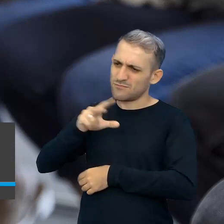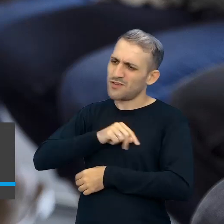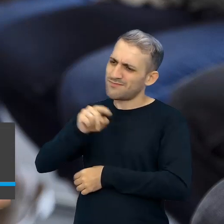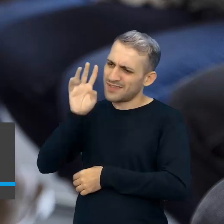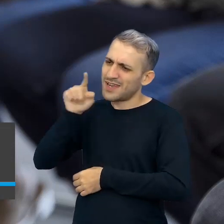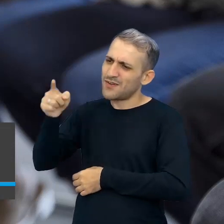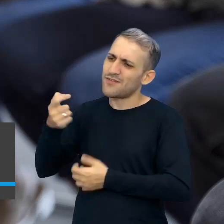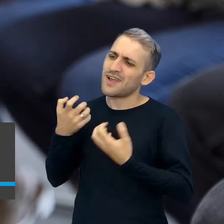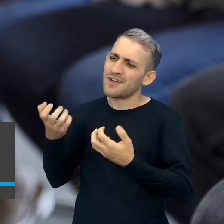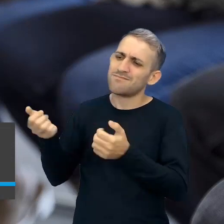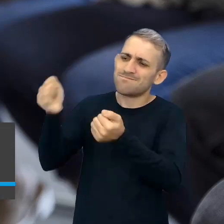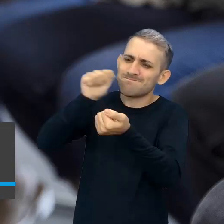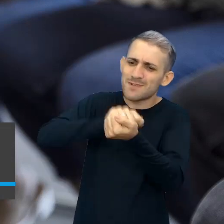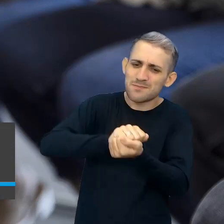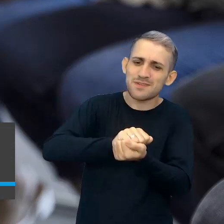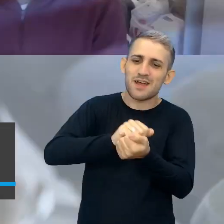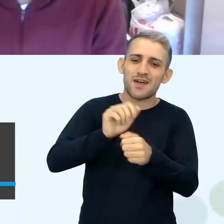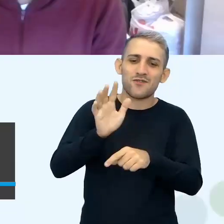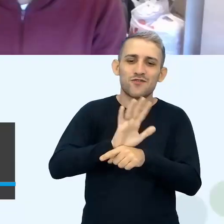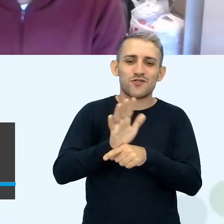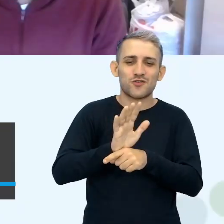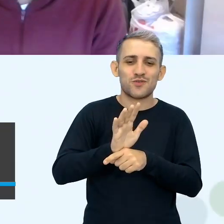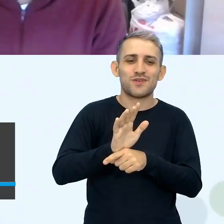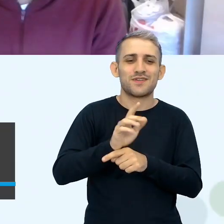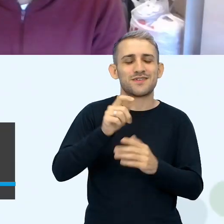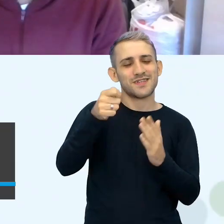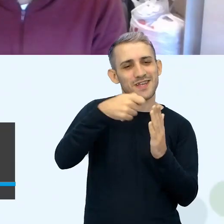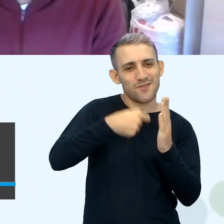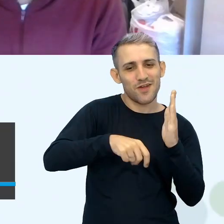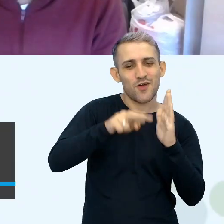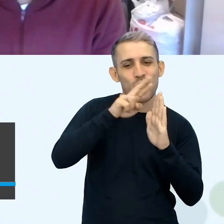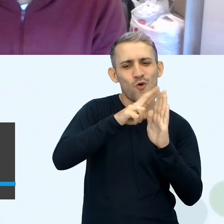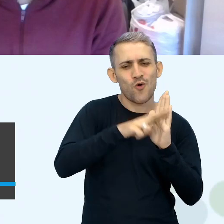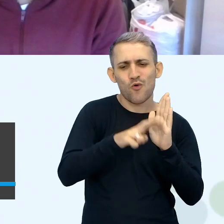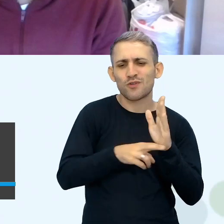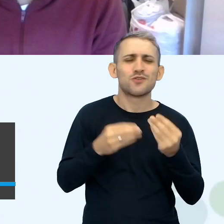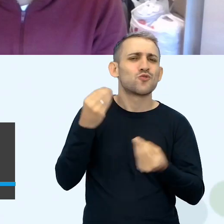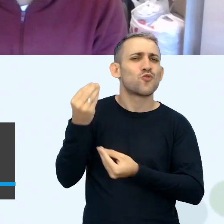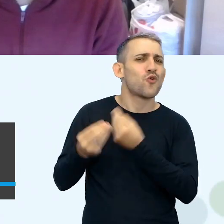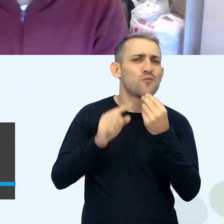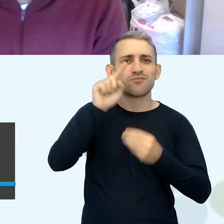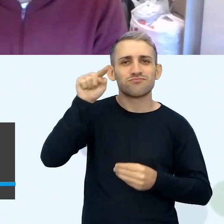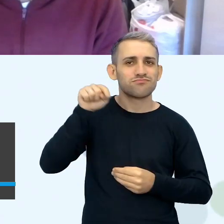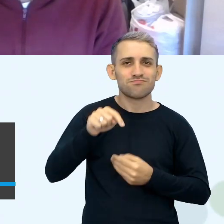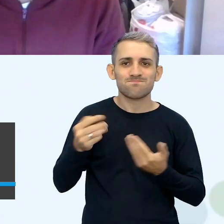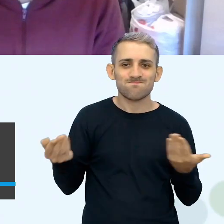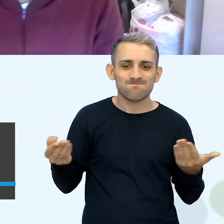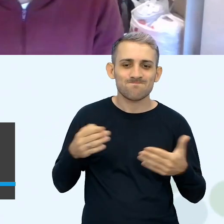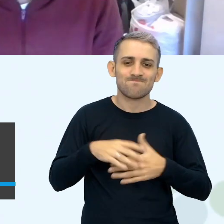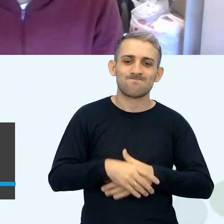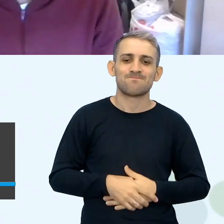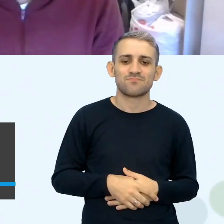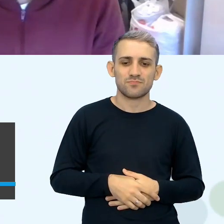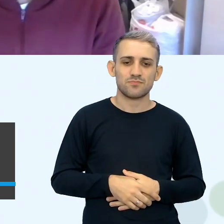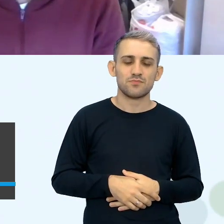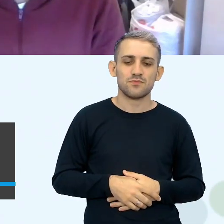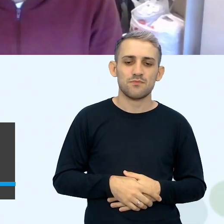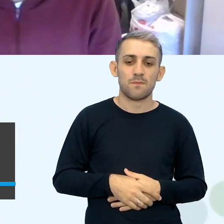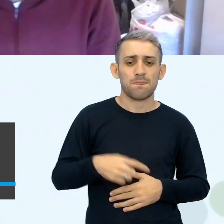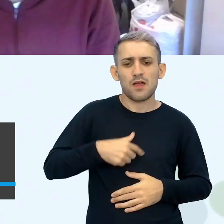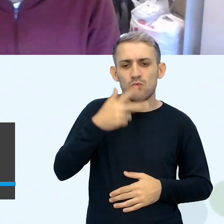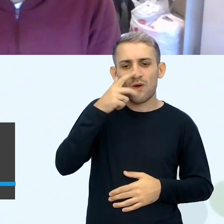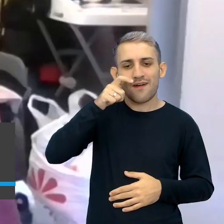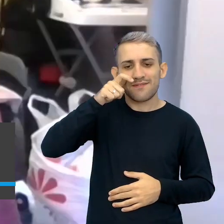fala, Ian, vamos escrever um roteiro aí desse poema, vou fazer um filme. Como seria isso, hein, Ian? Pois esse é um processo interessante.